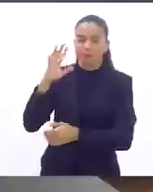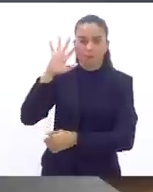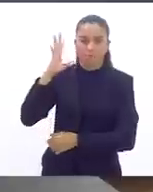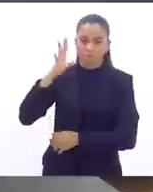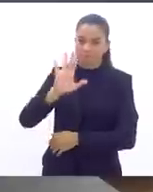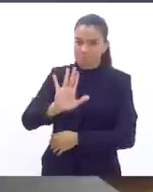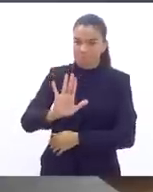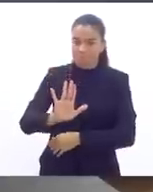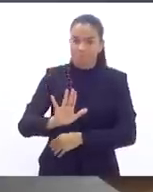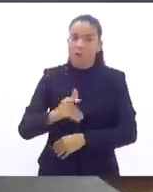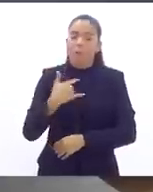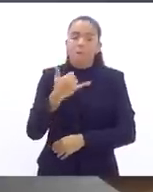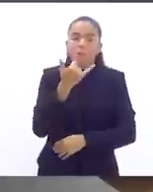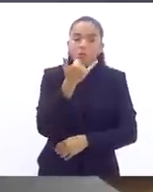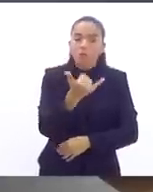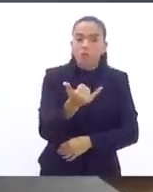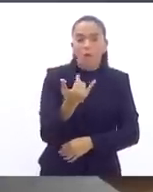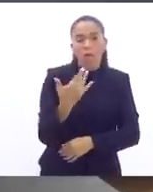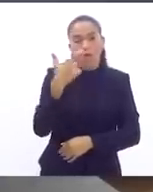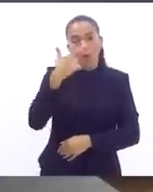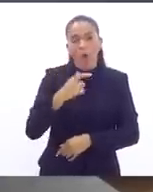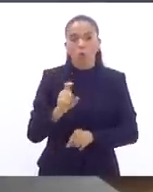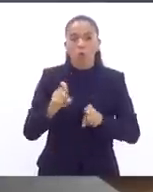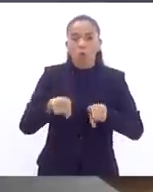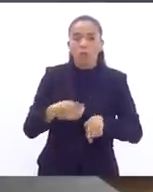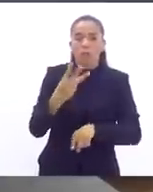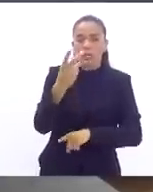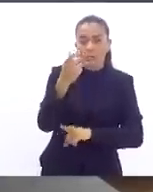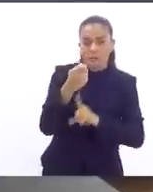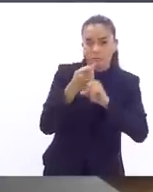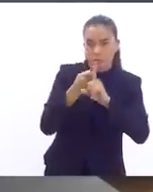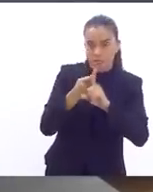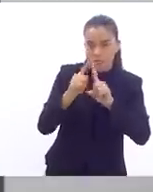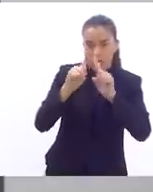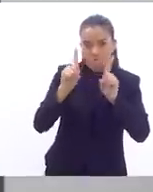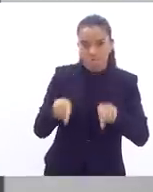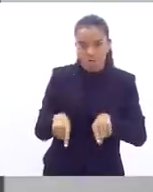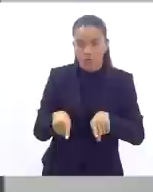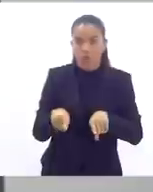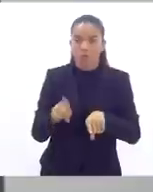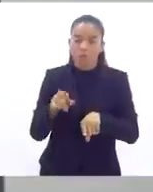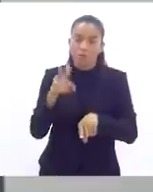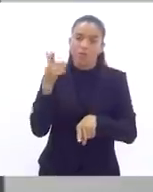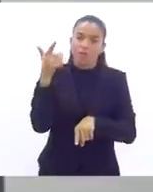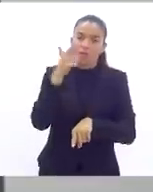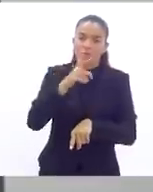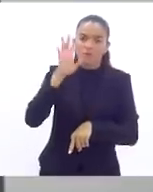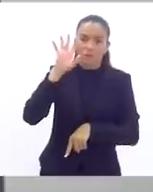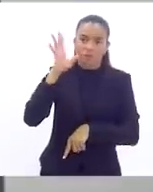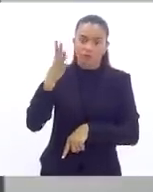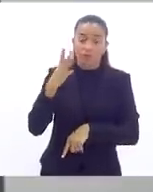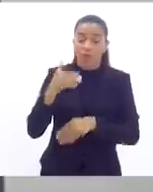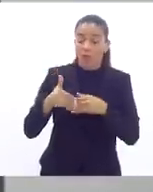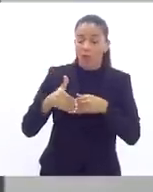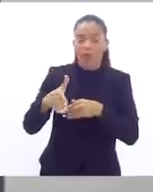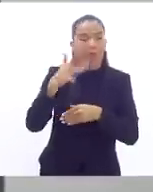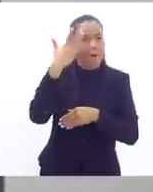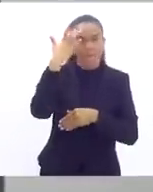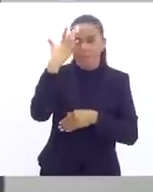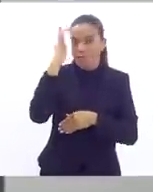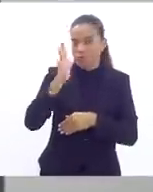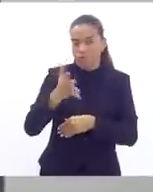bom eh peço desculpa eu tô há três meses no na função mas a gente vai alinhar isso aí com a maior brevidade possível a partir de amanhã você vai estar